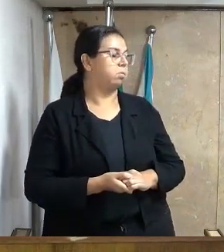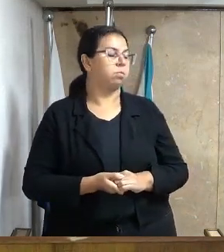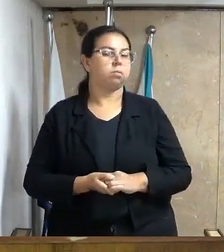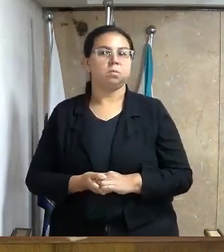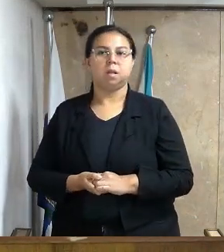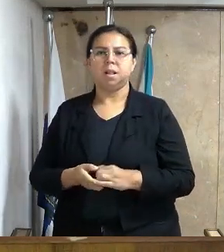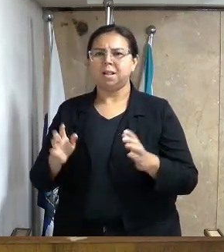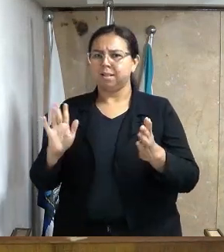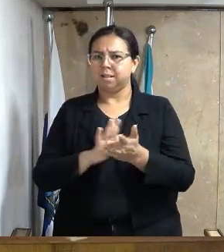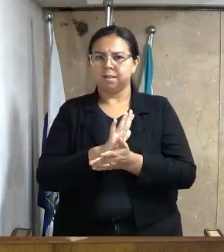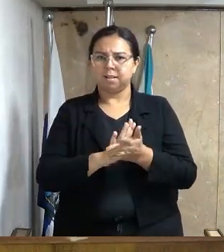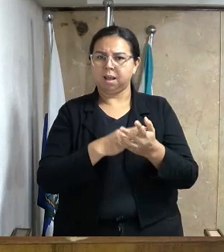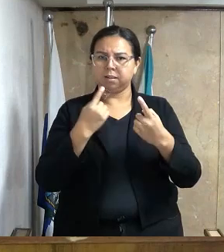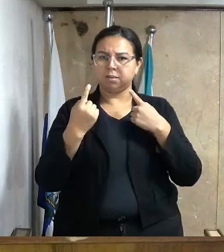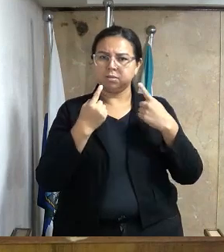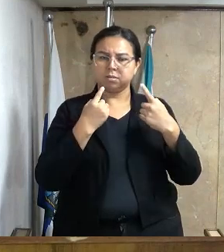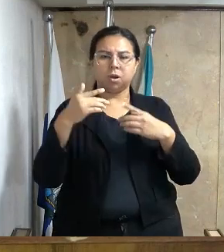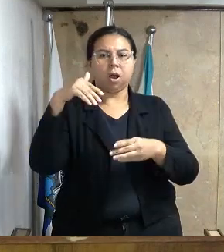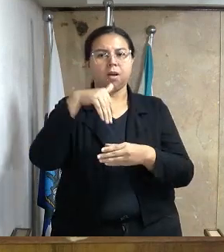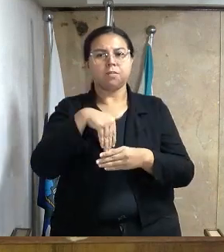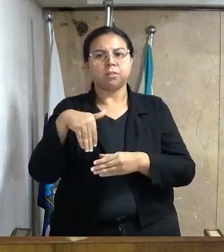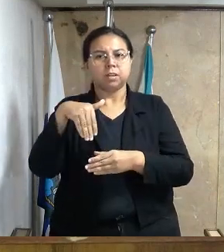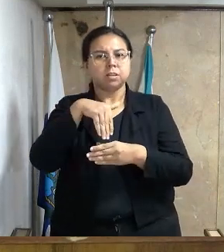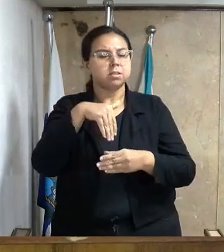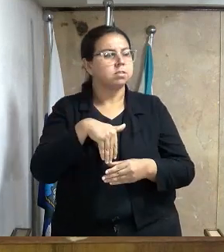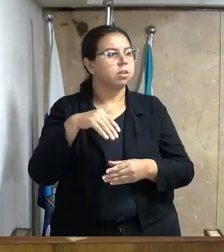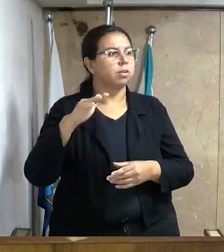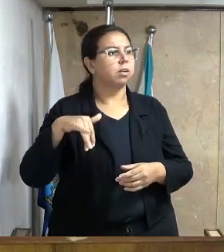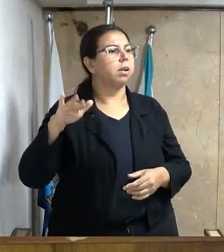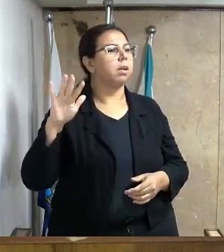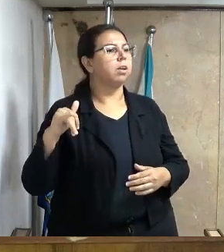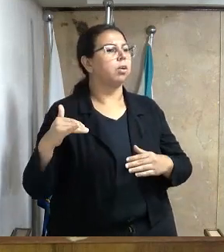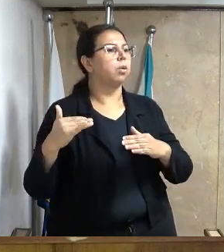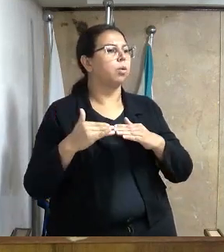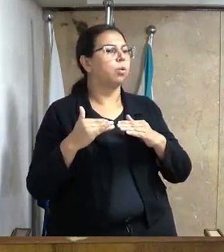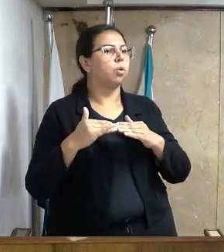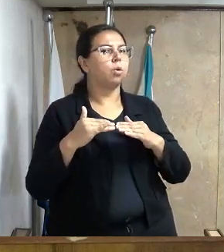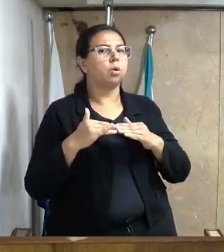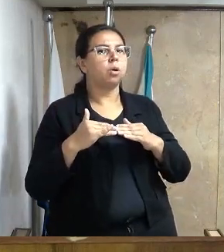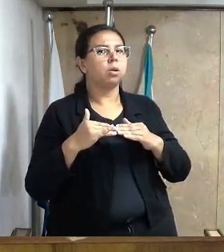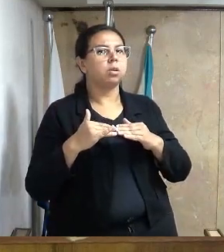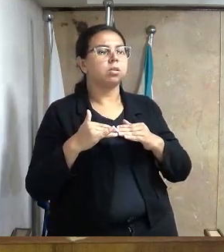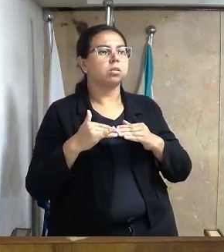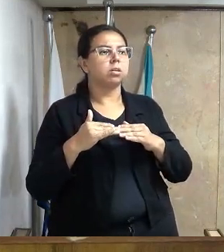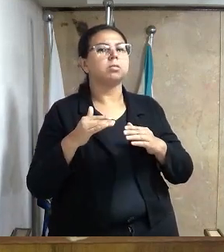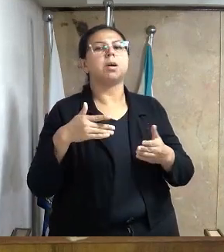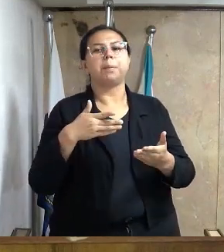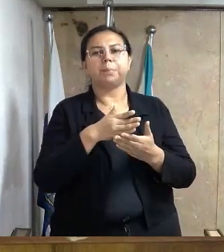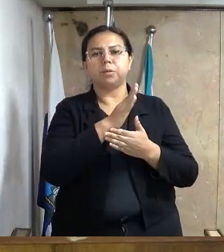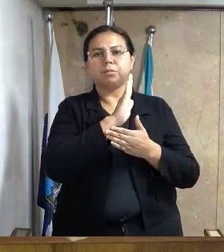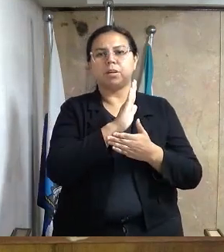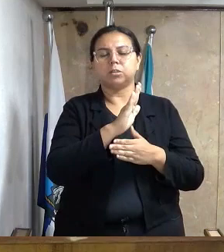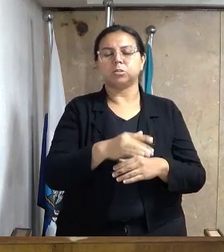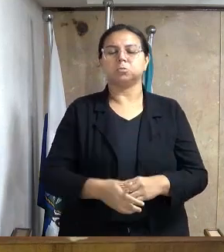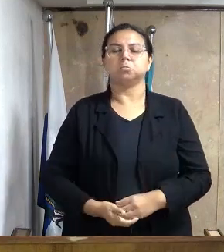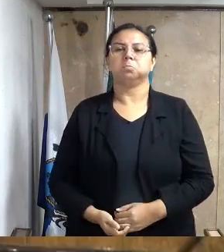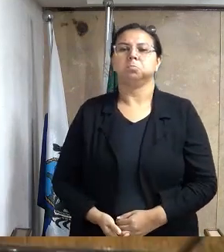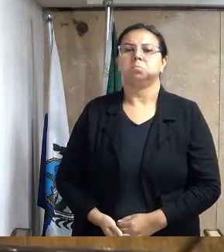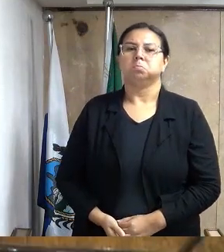Não haveram o que queira discutir, a matéria encontra-se em votação. Vereadores que aprovam, permaneçam como estão. Aprovado por unanimidade.